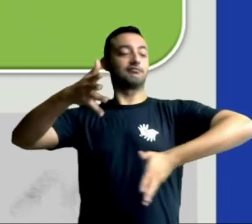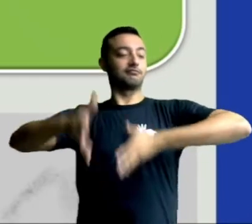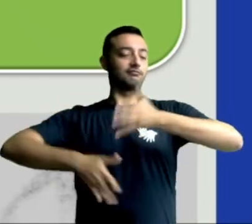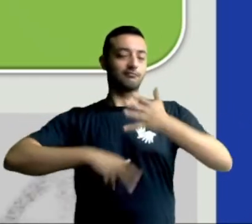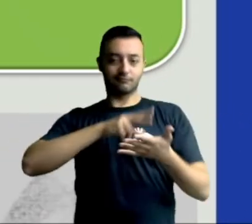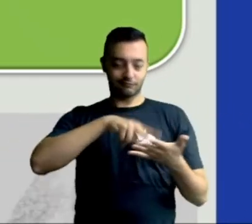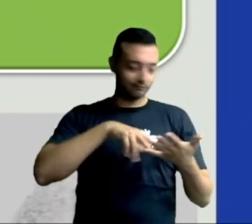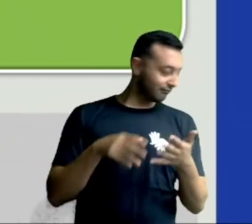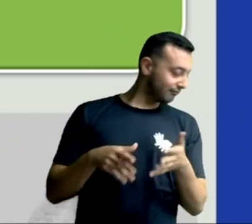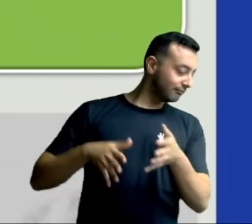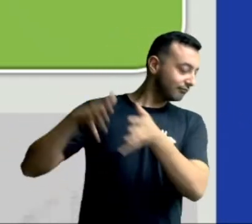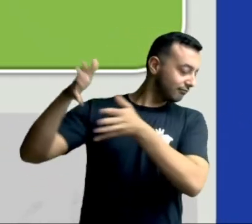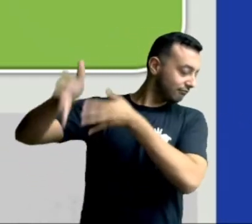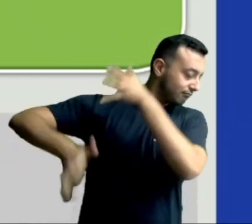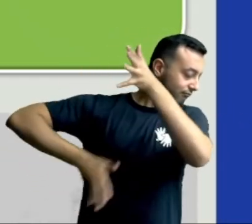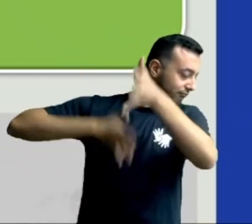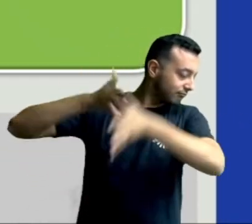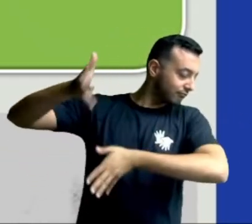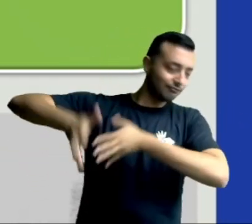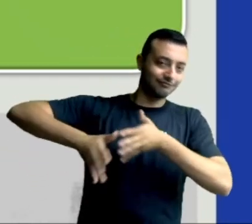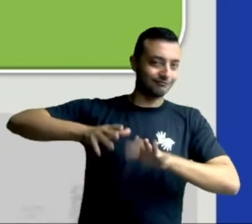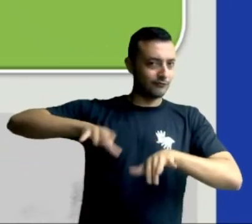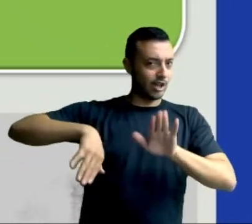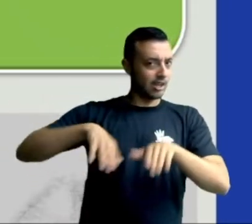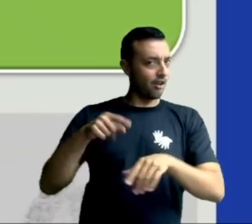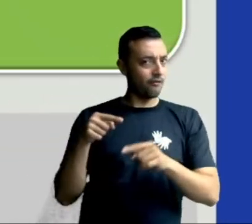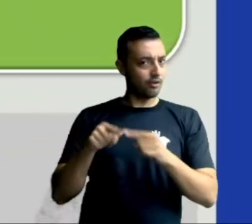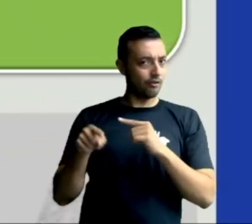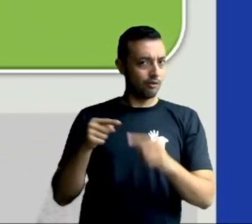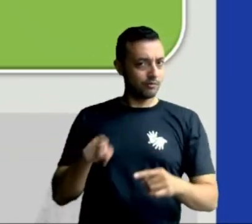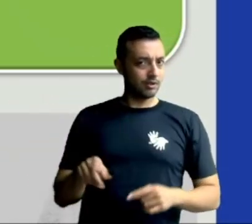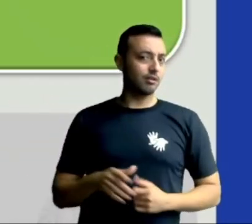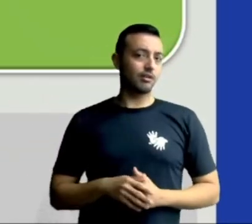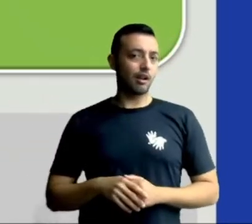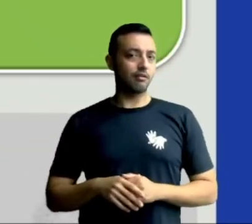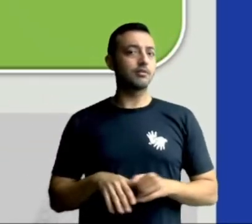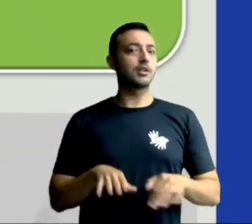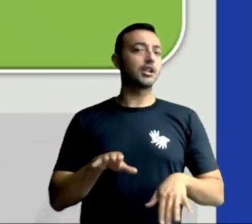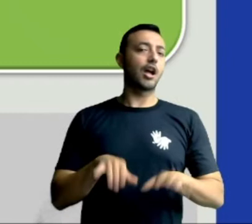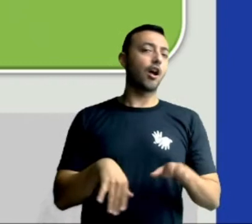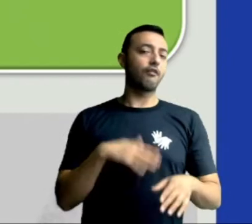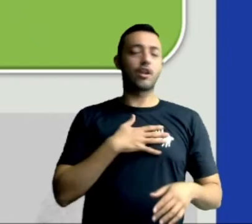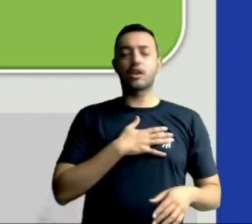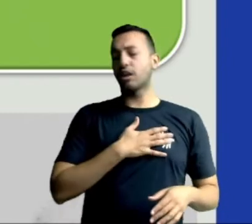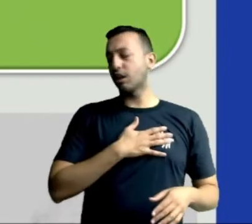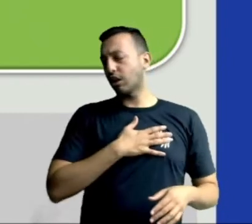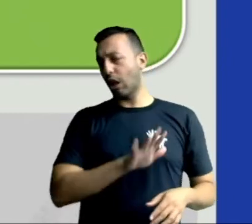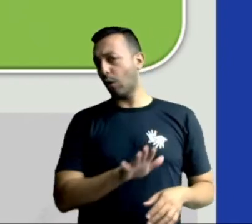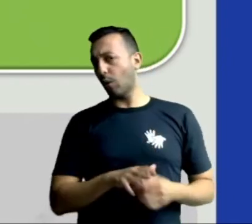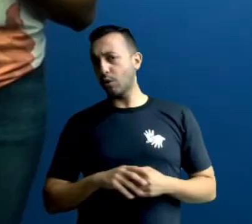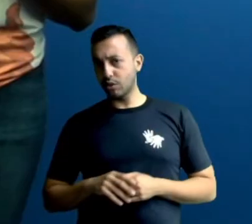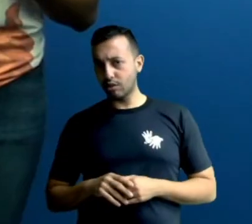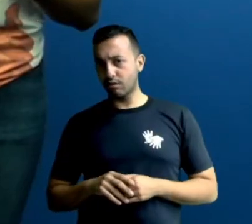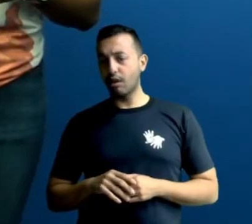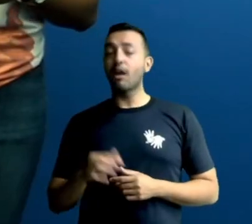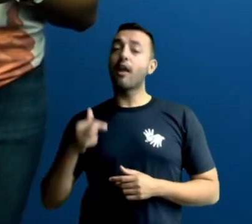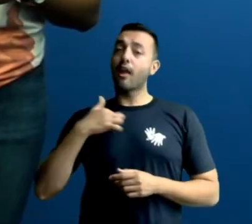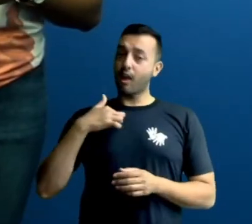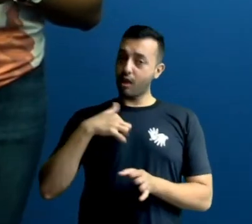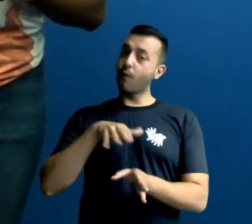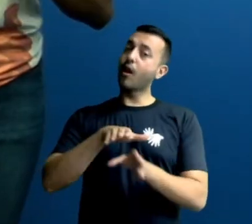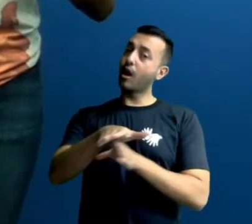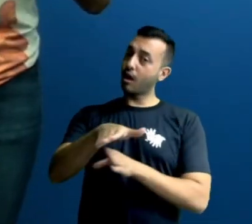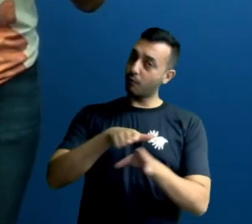essa leitura em voz alta. E algumas pessoas não gostam de fazer essa leitura em voz alta. Eu